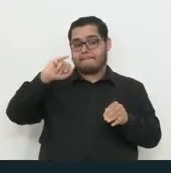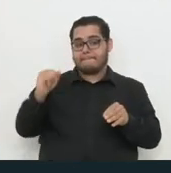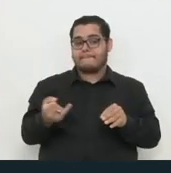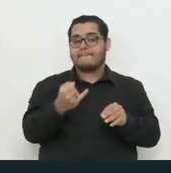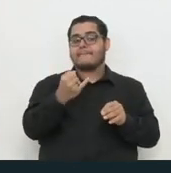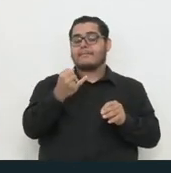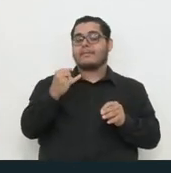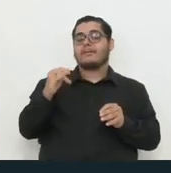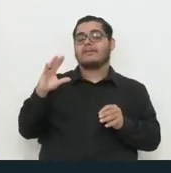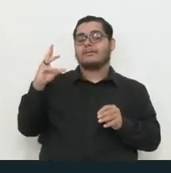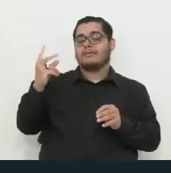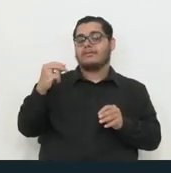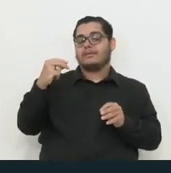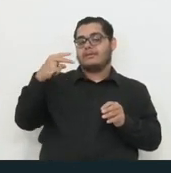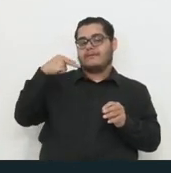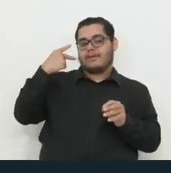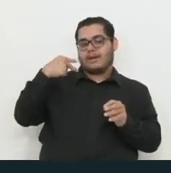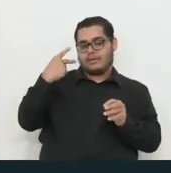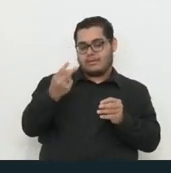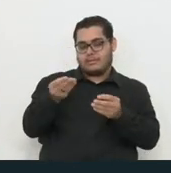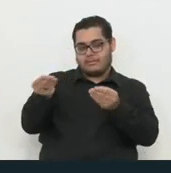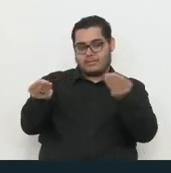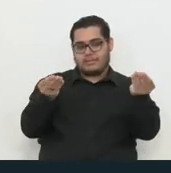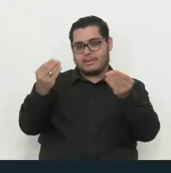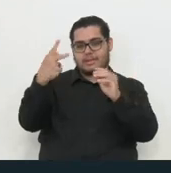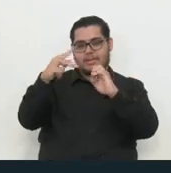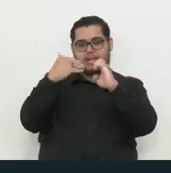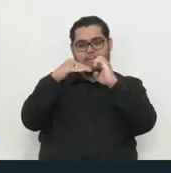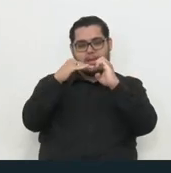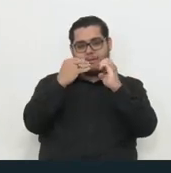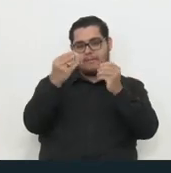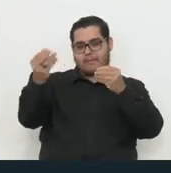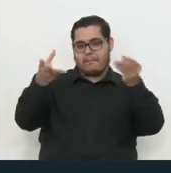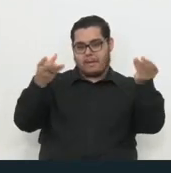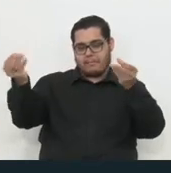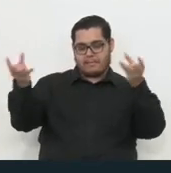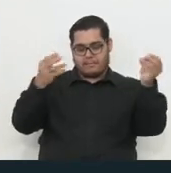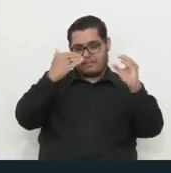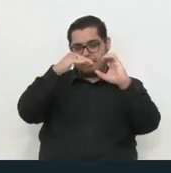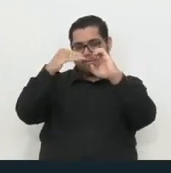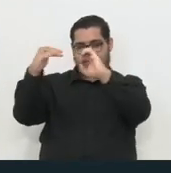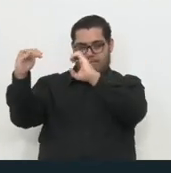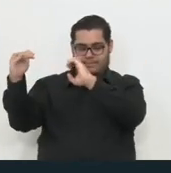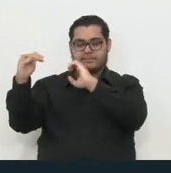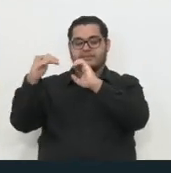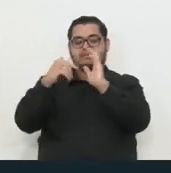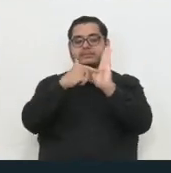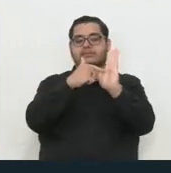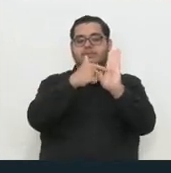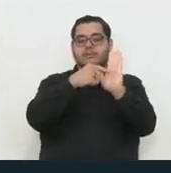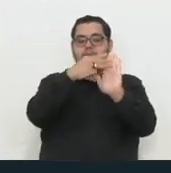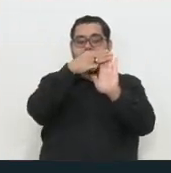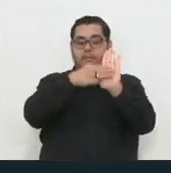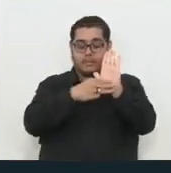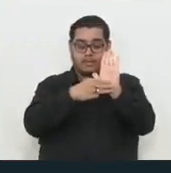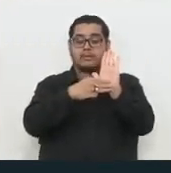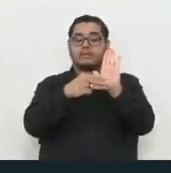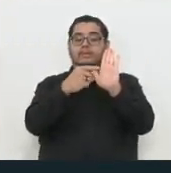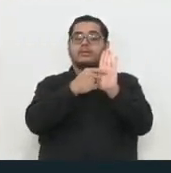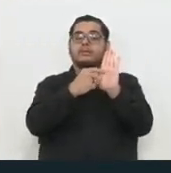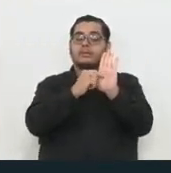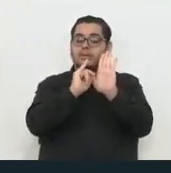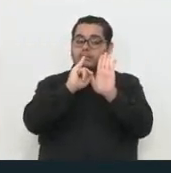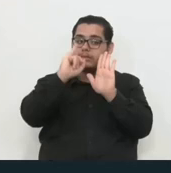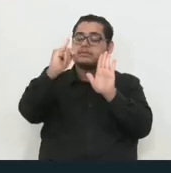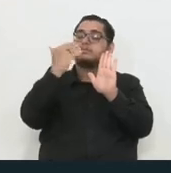vereadores através de memorando no e-mail de cada um de vocês informando e pedindo a colaboração de cada um de